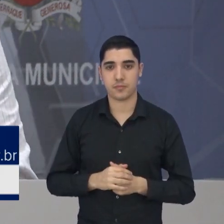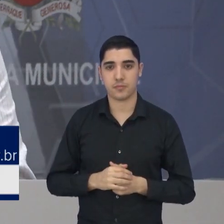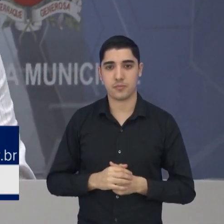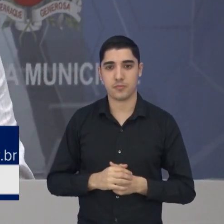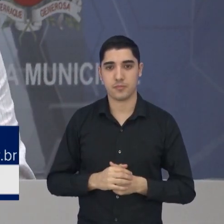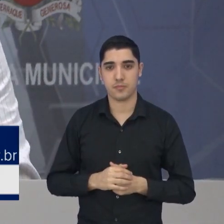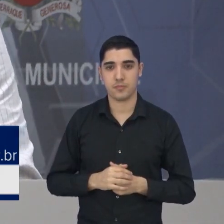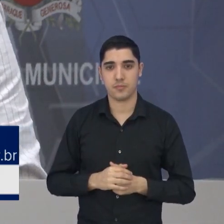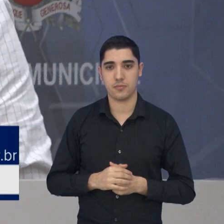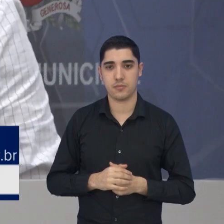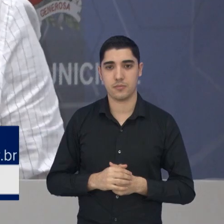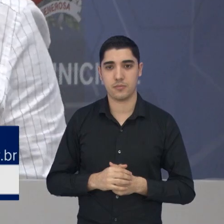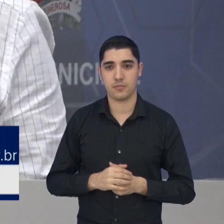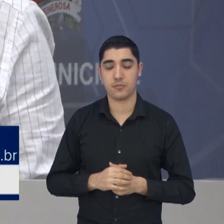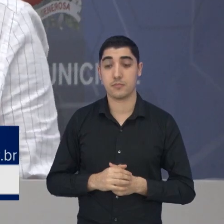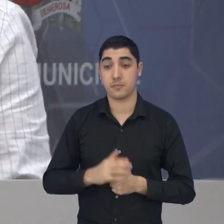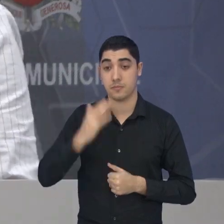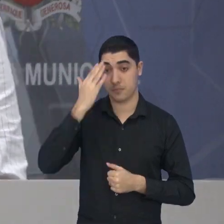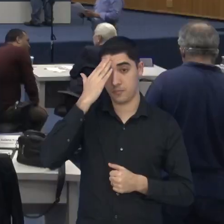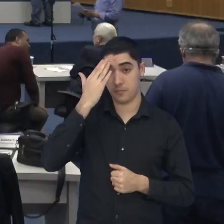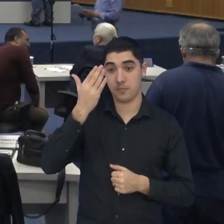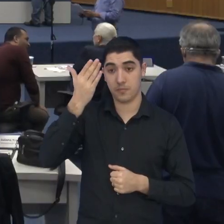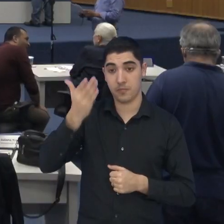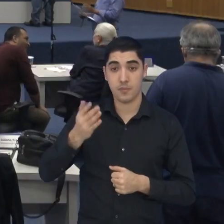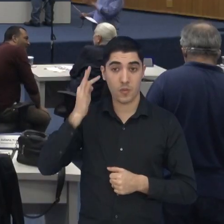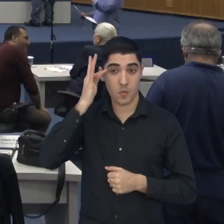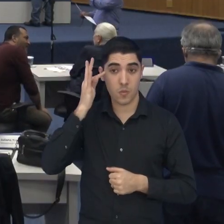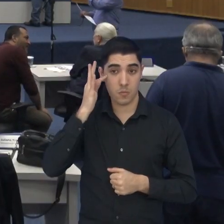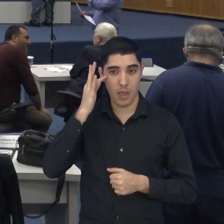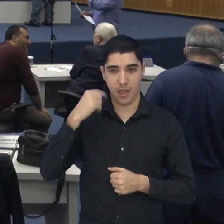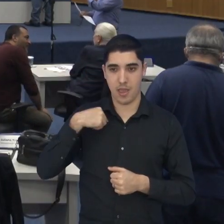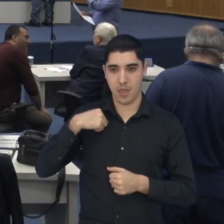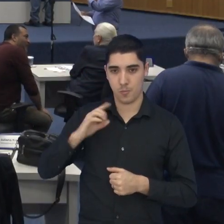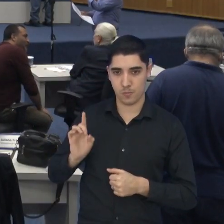Concedido. Muito obrigado, vereador Tomás, pela parte.